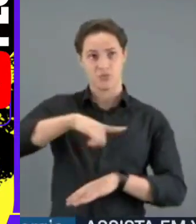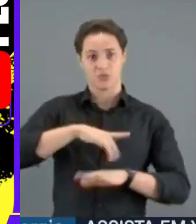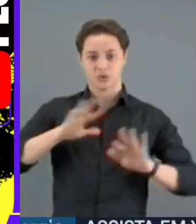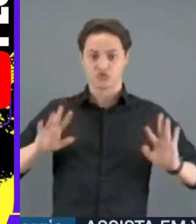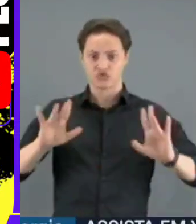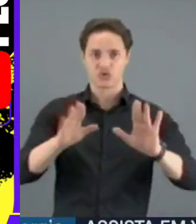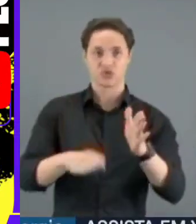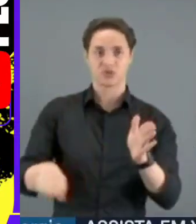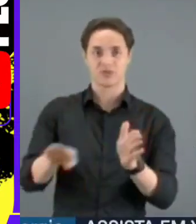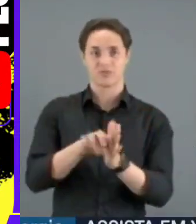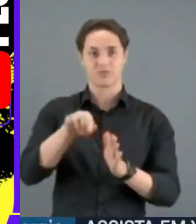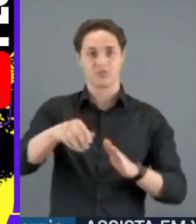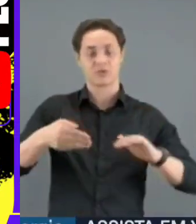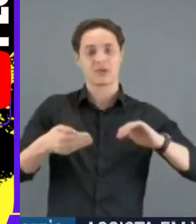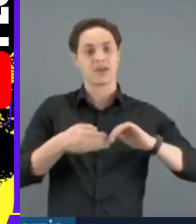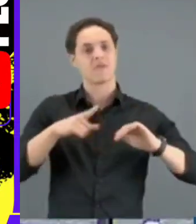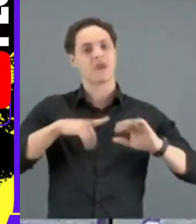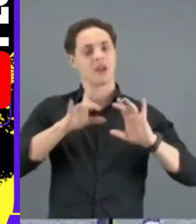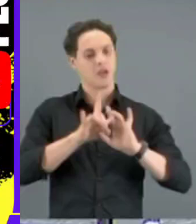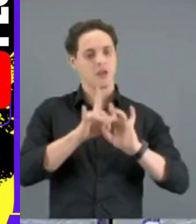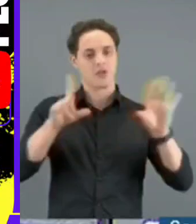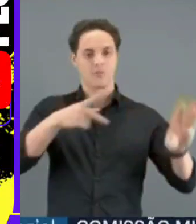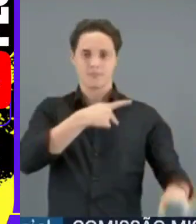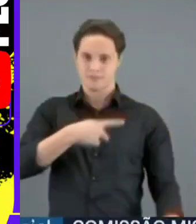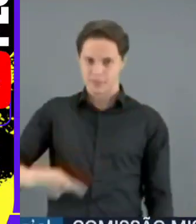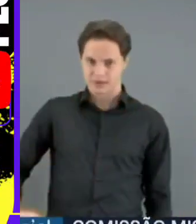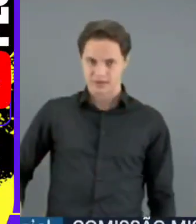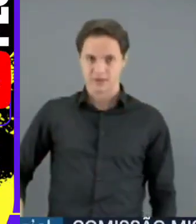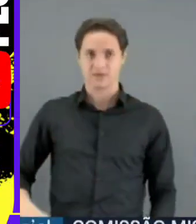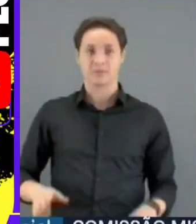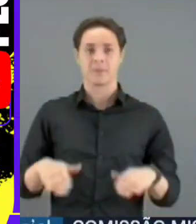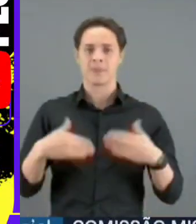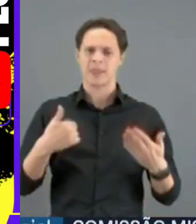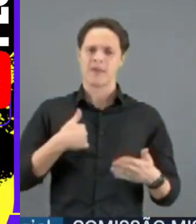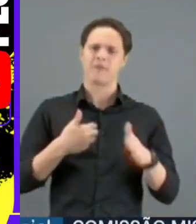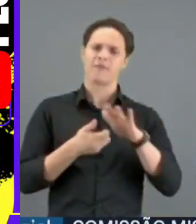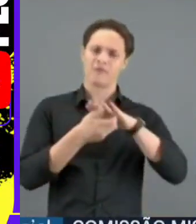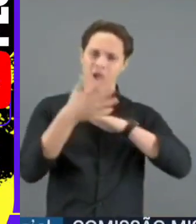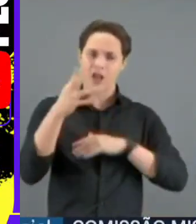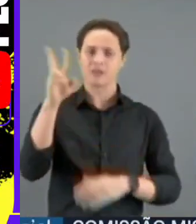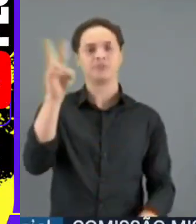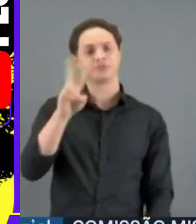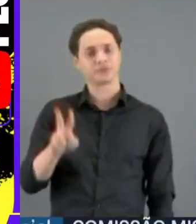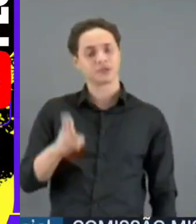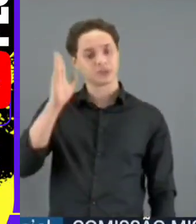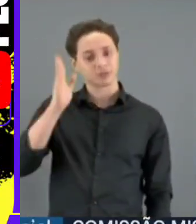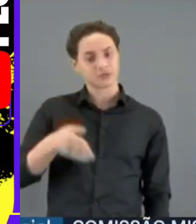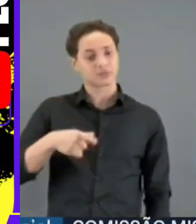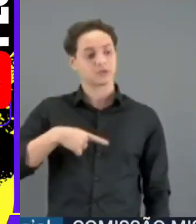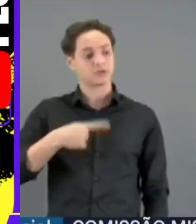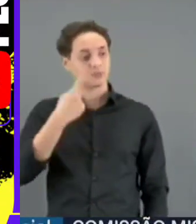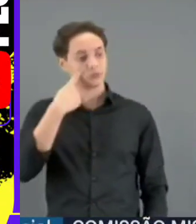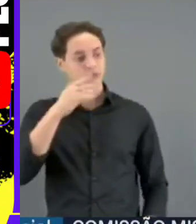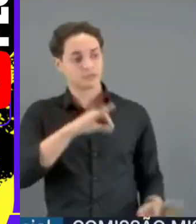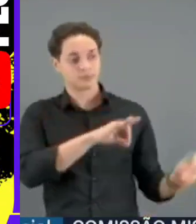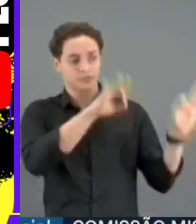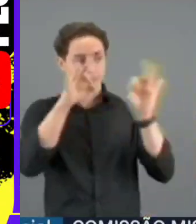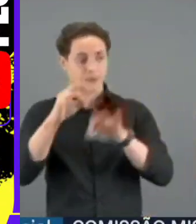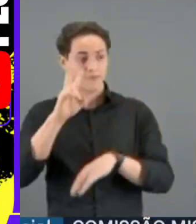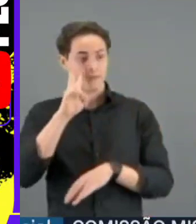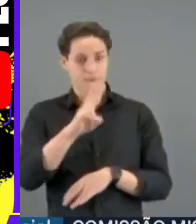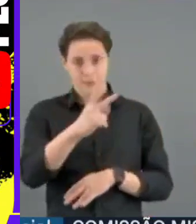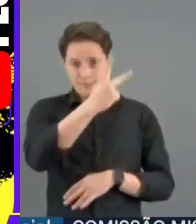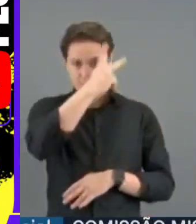Congresso, foi com autorização do presidente da Casa. E eu, por várias vezes, já presenciei fatos dos